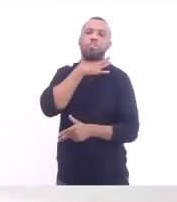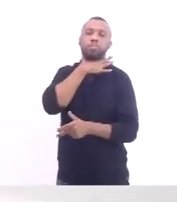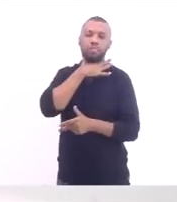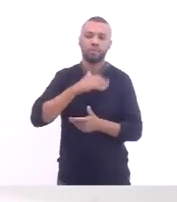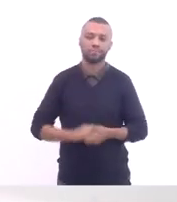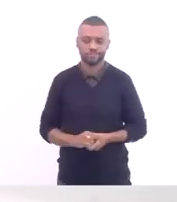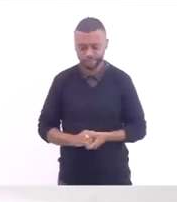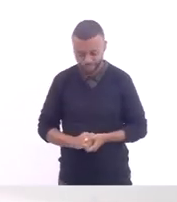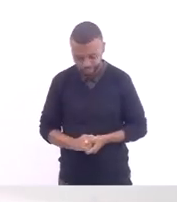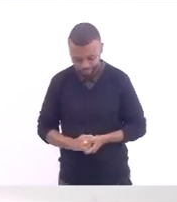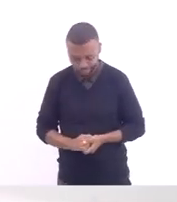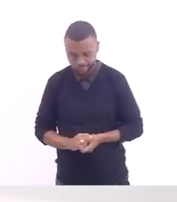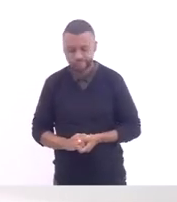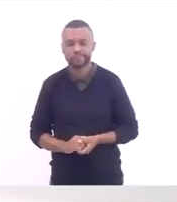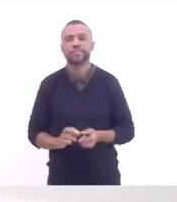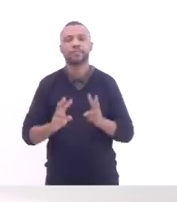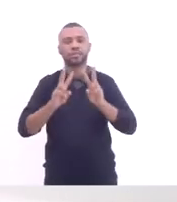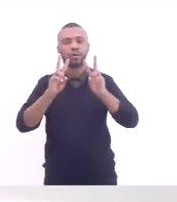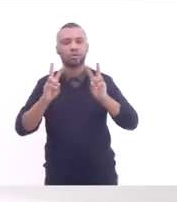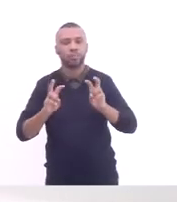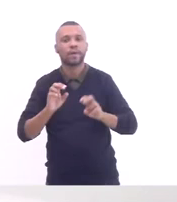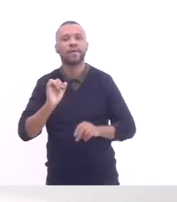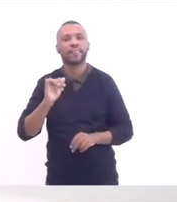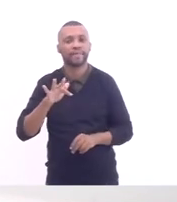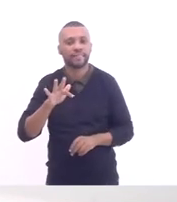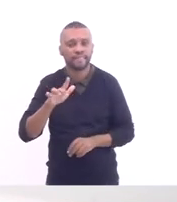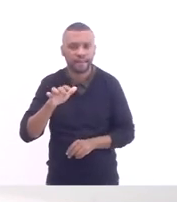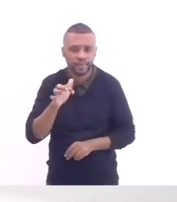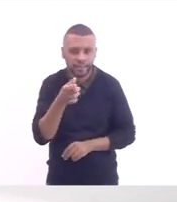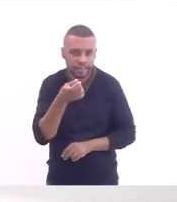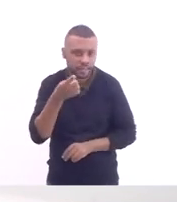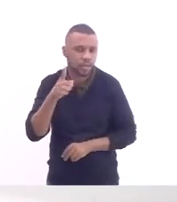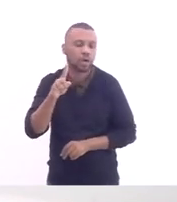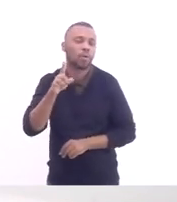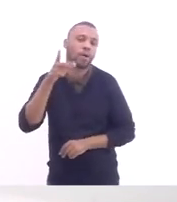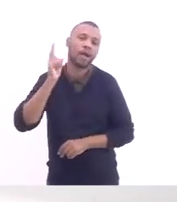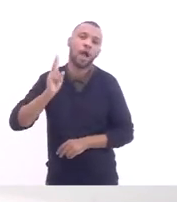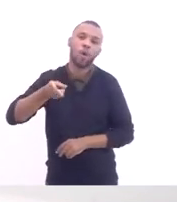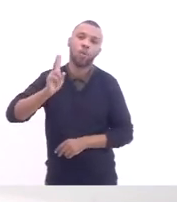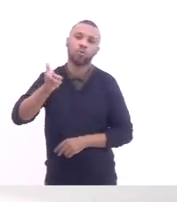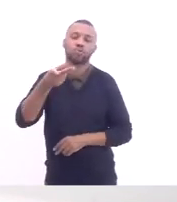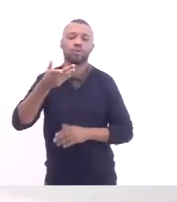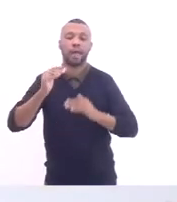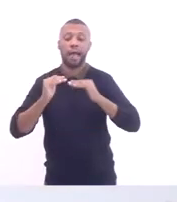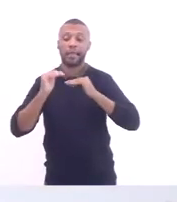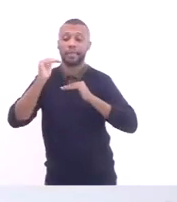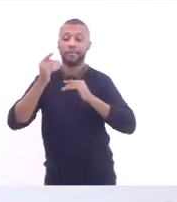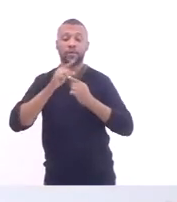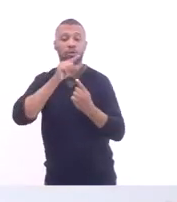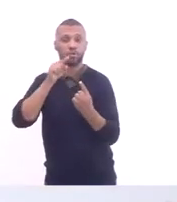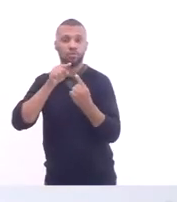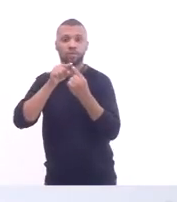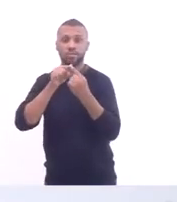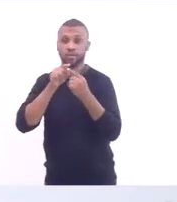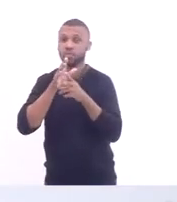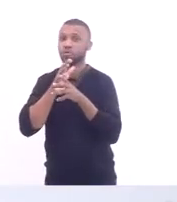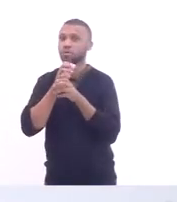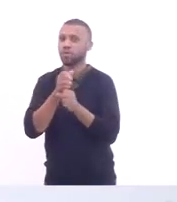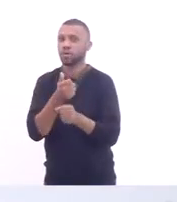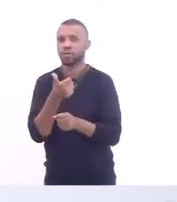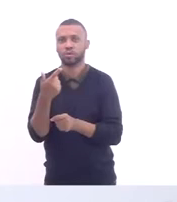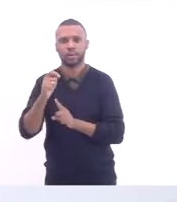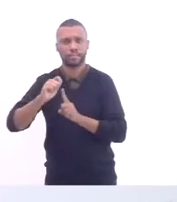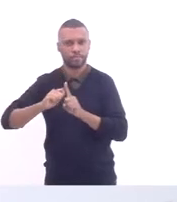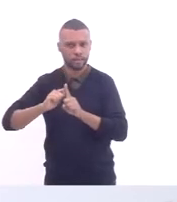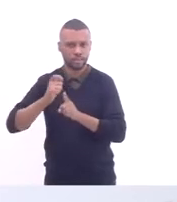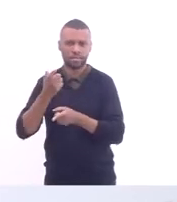Com relação à inflação, a inflação ainda ela se manteve acima da meta nos últimos 12 meses, e a inflação